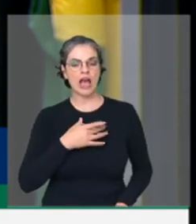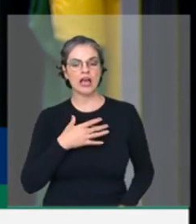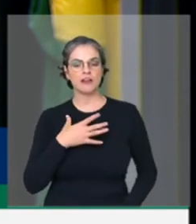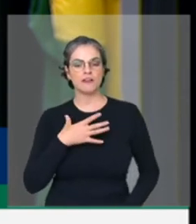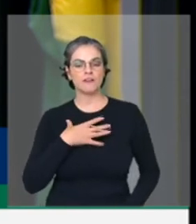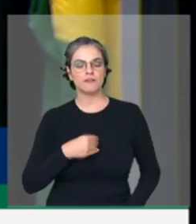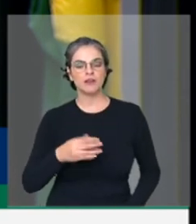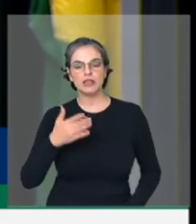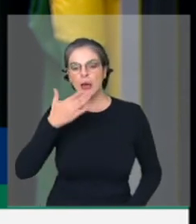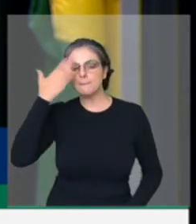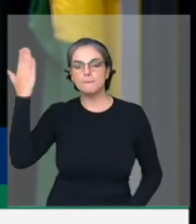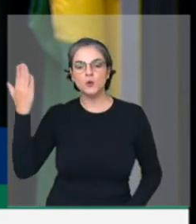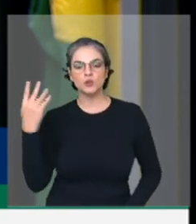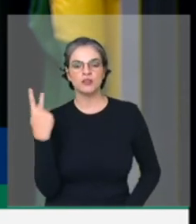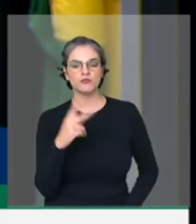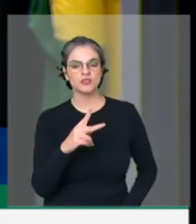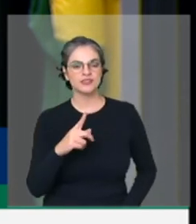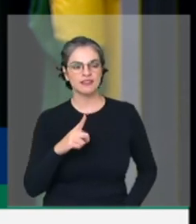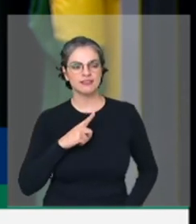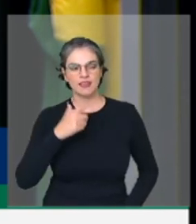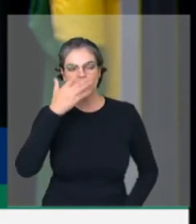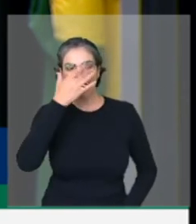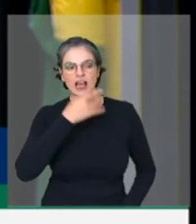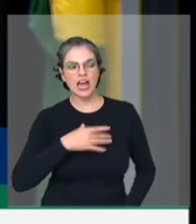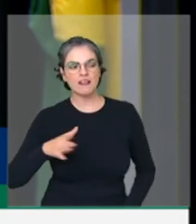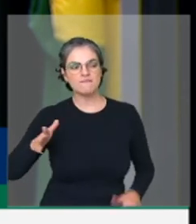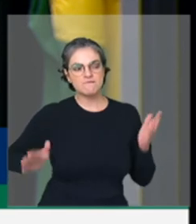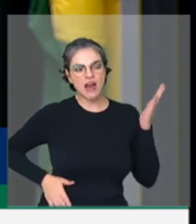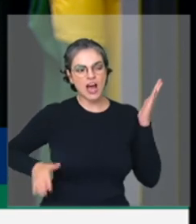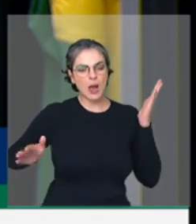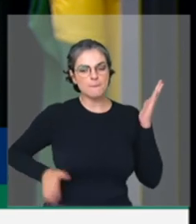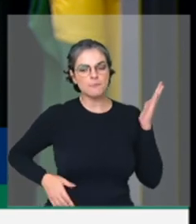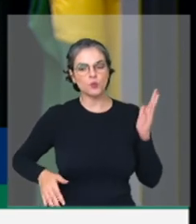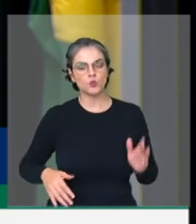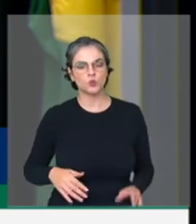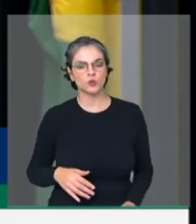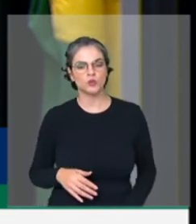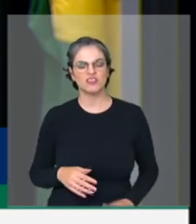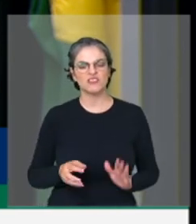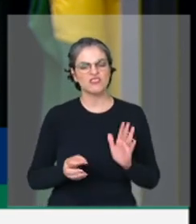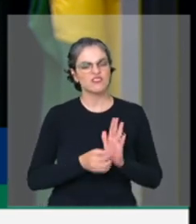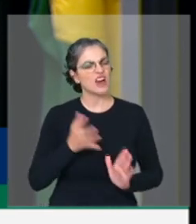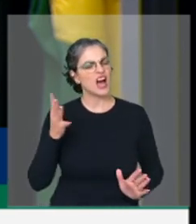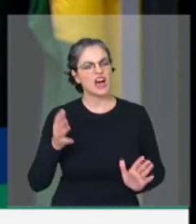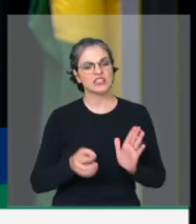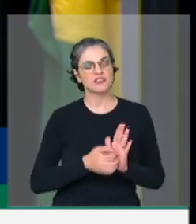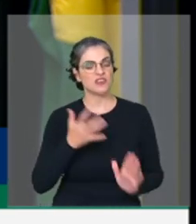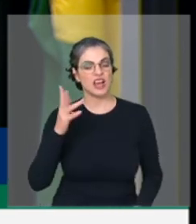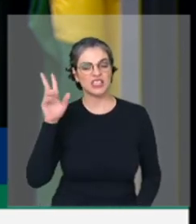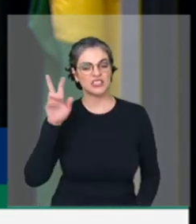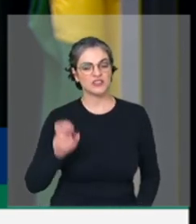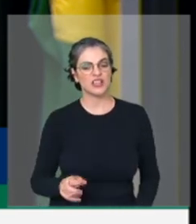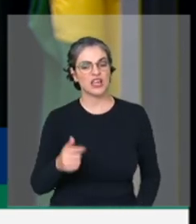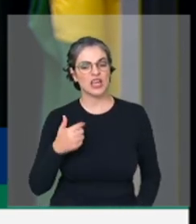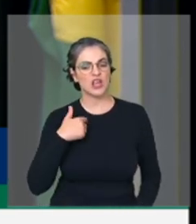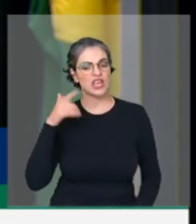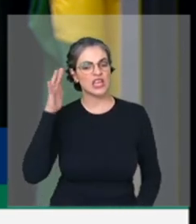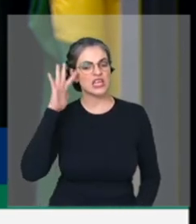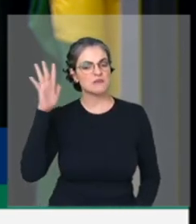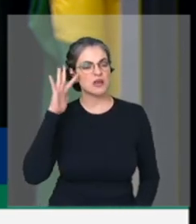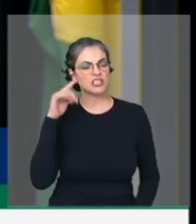tu tem. Essa cara de vagabundo. Várias e várias vezes já te imaginei levando